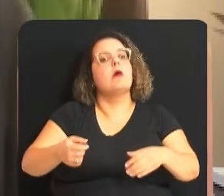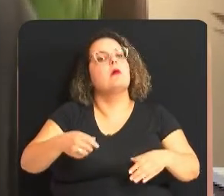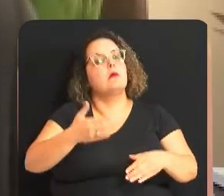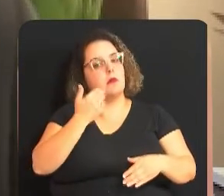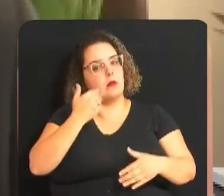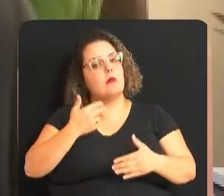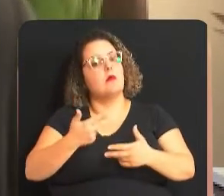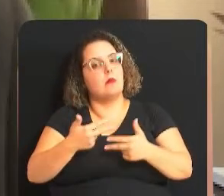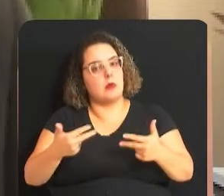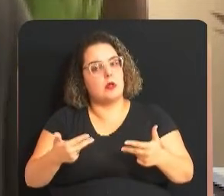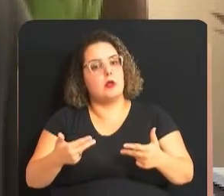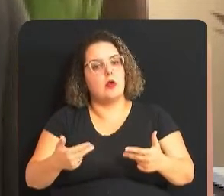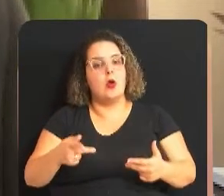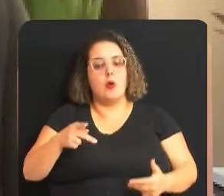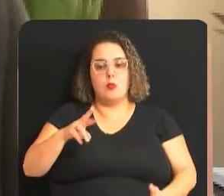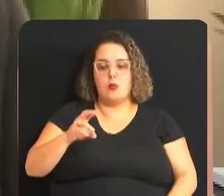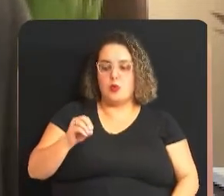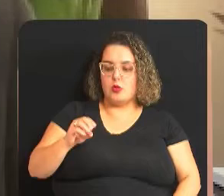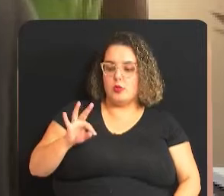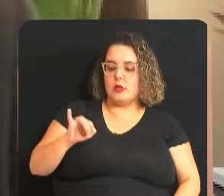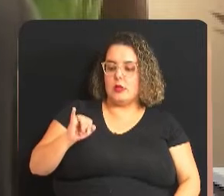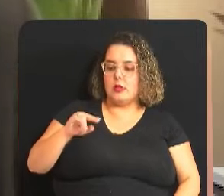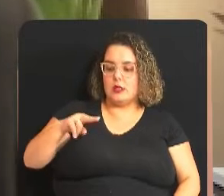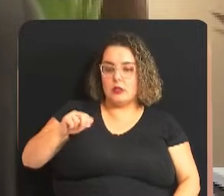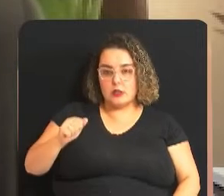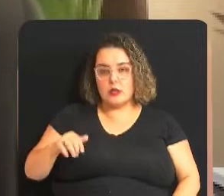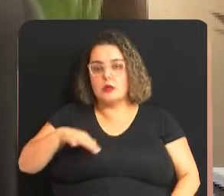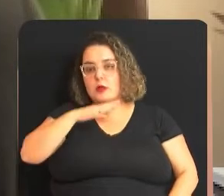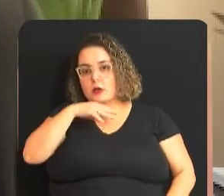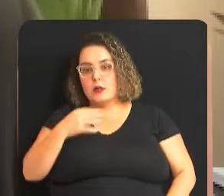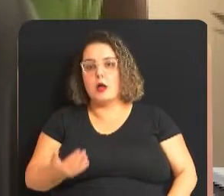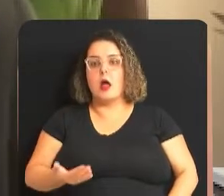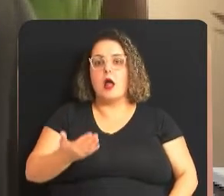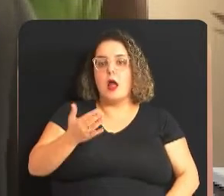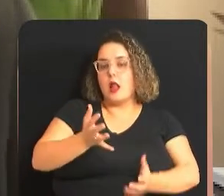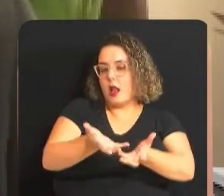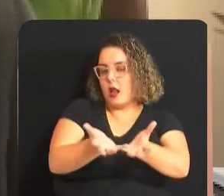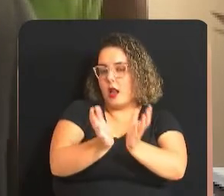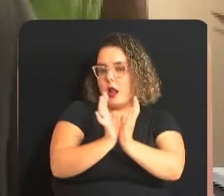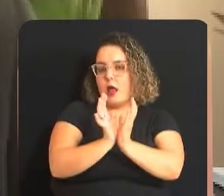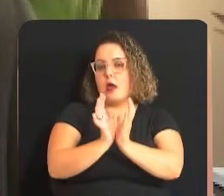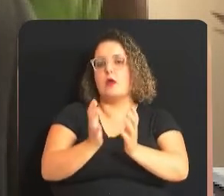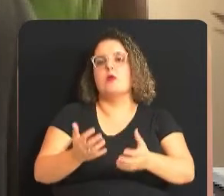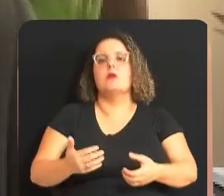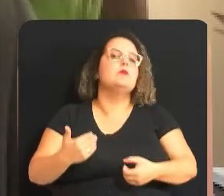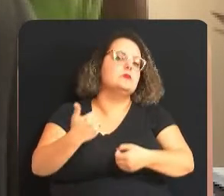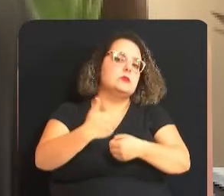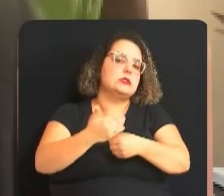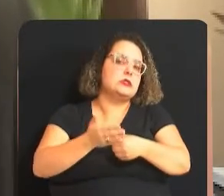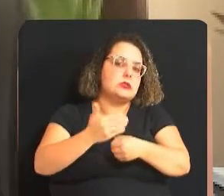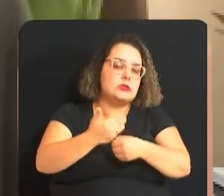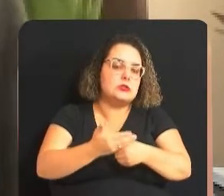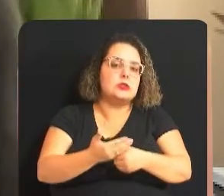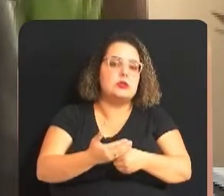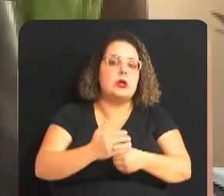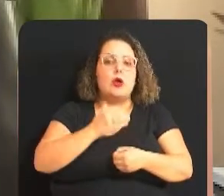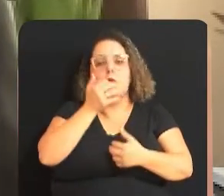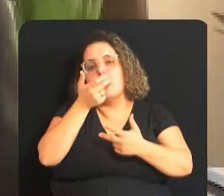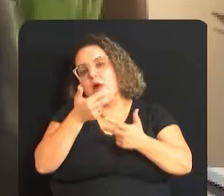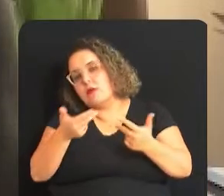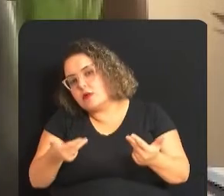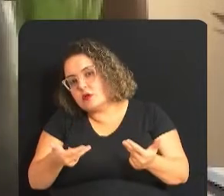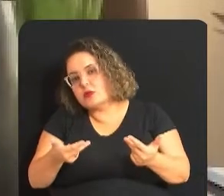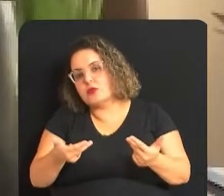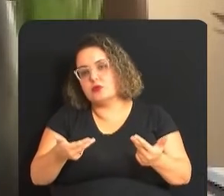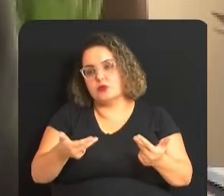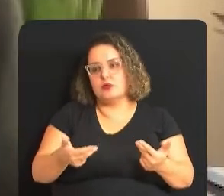lembrando, primeiro proteínas de origem animais, legumes e verduras, e um pouquinho de carboidrato, uma frutinha no final. Drink é drink, deixa